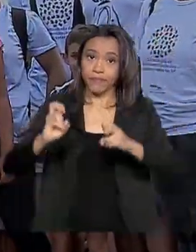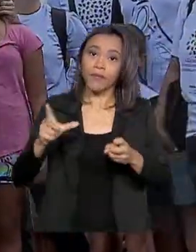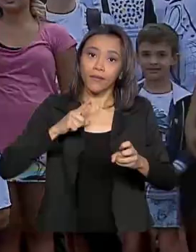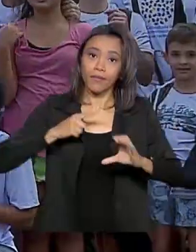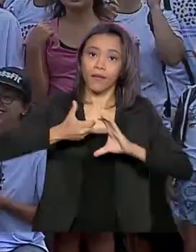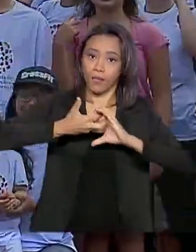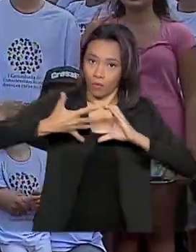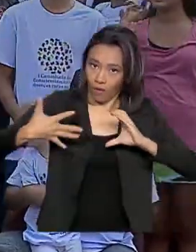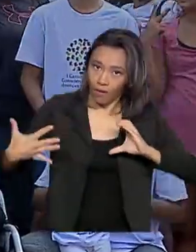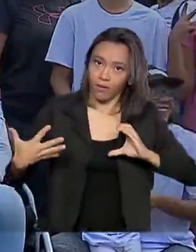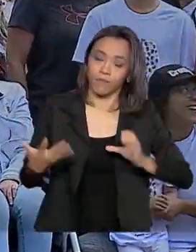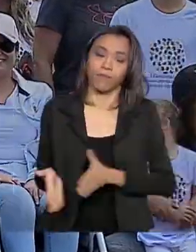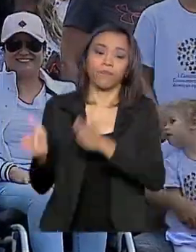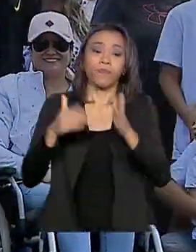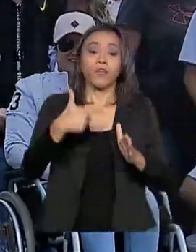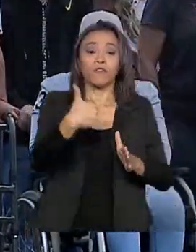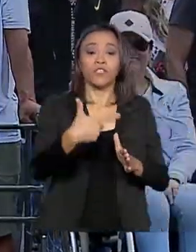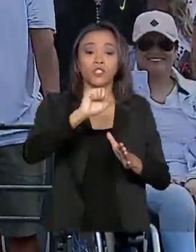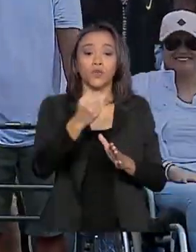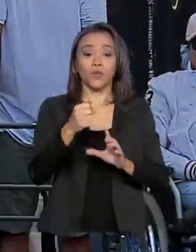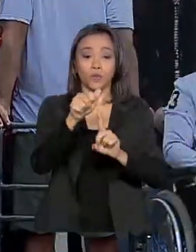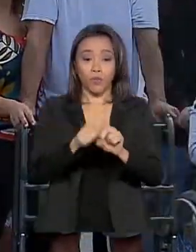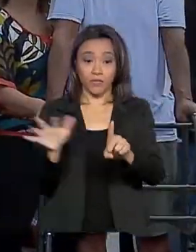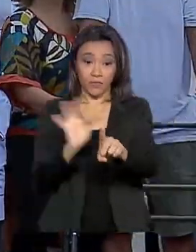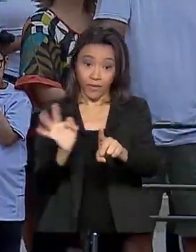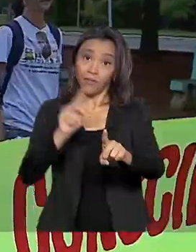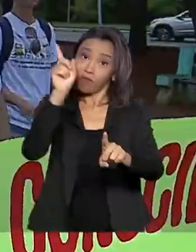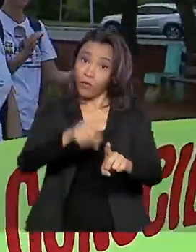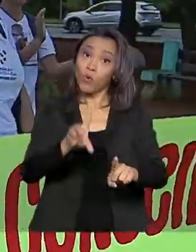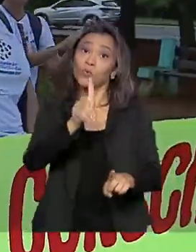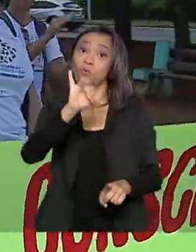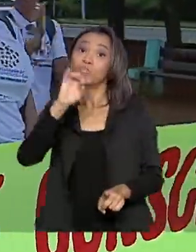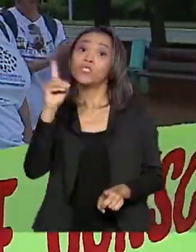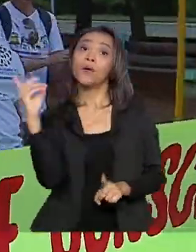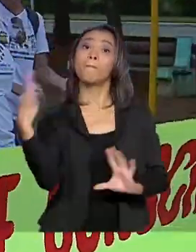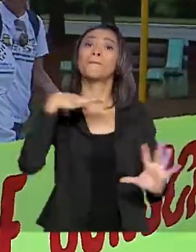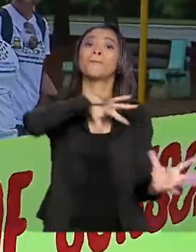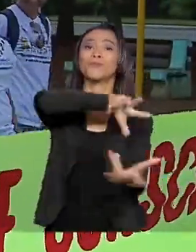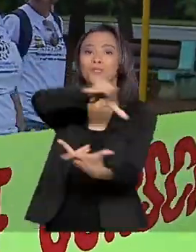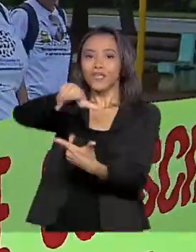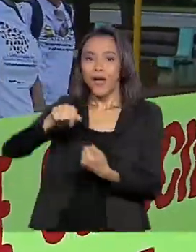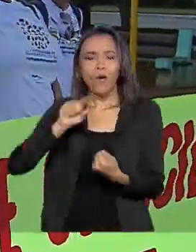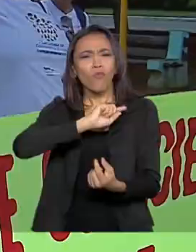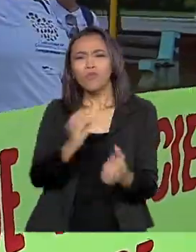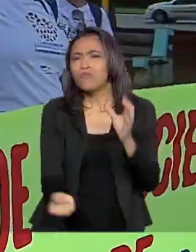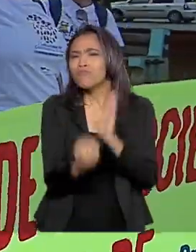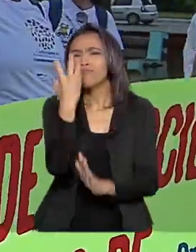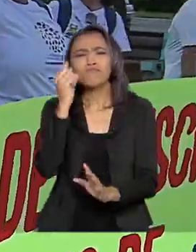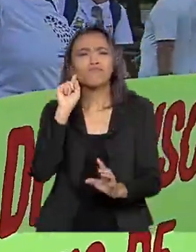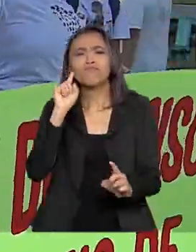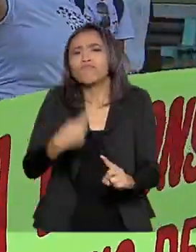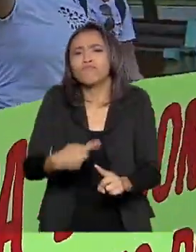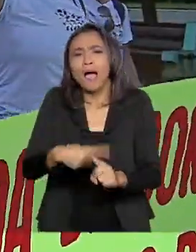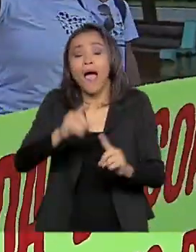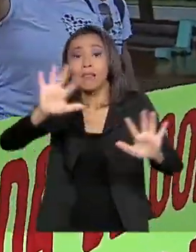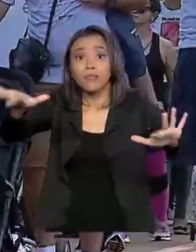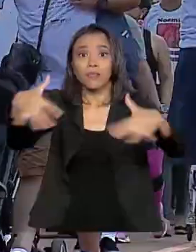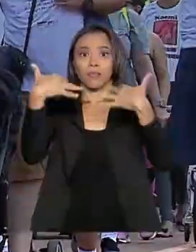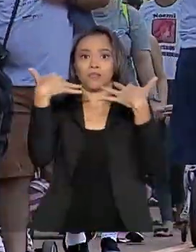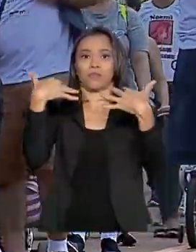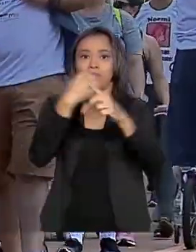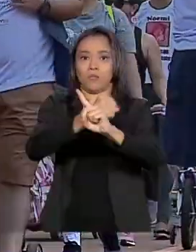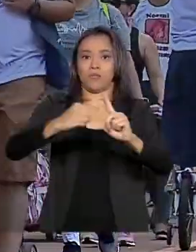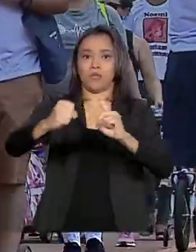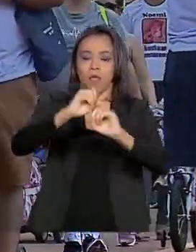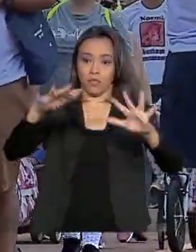28 de fevereiro foi o Dia Mundial de Doenças Raras. A data foi criada para chamar a atenção da sociedade para essas doenças